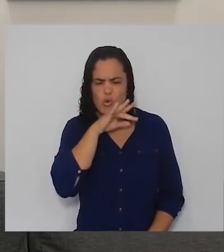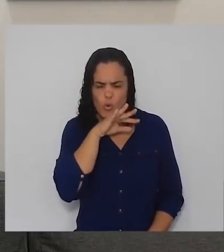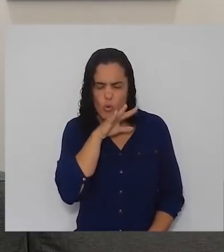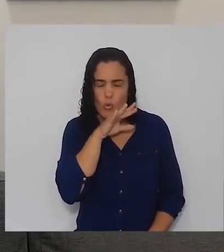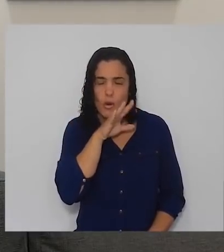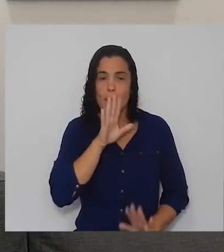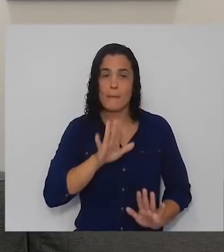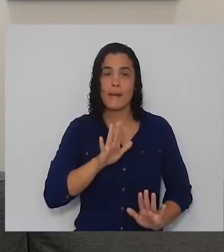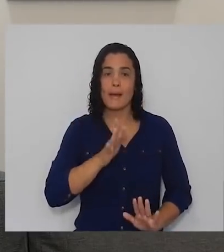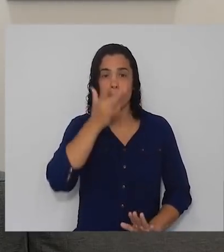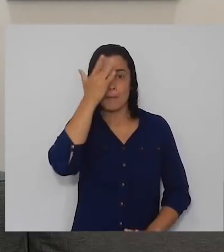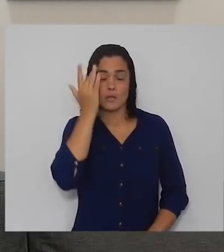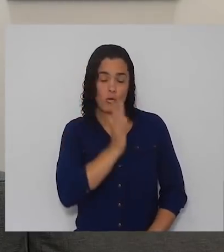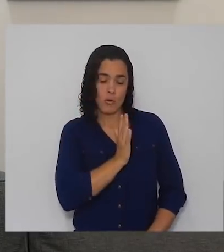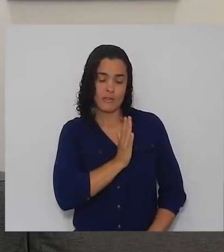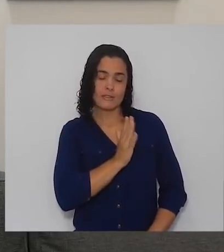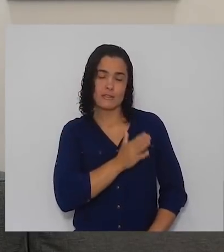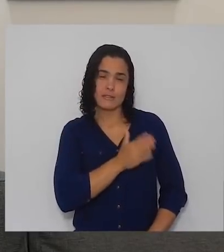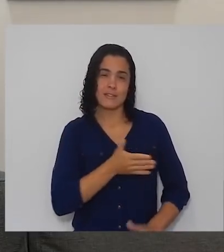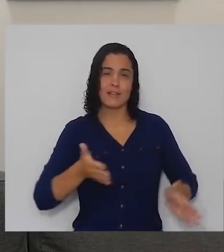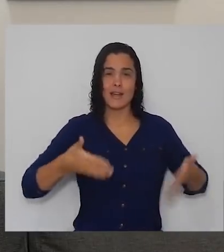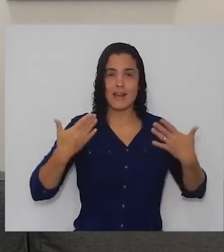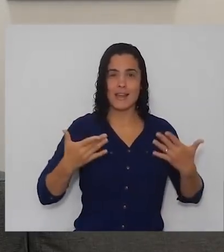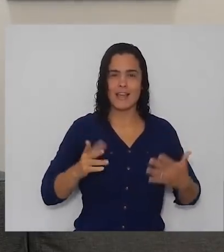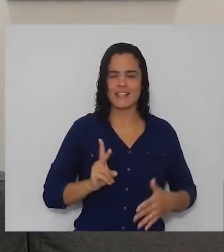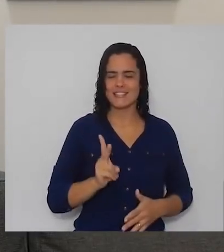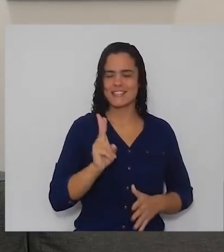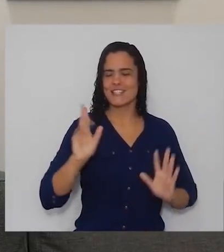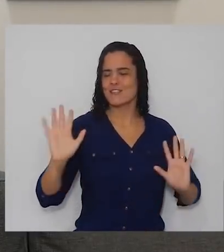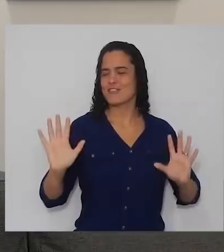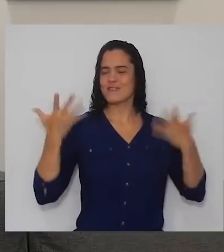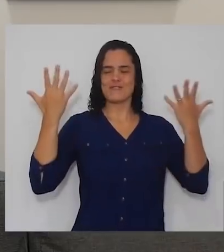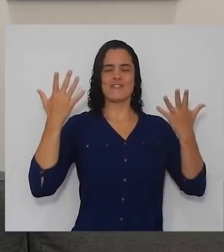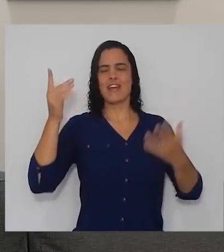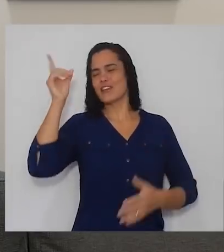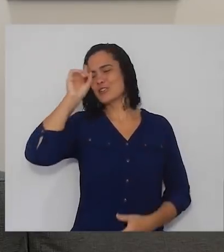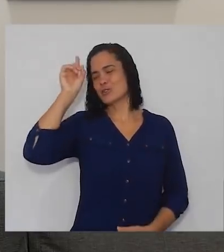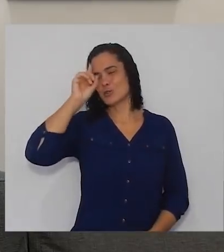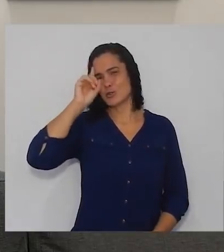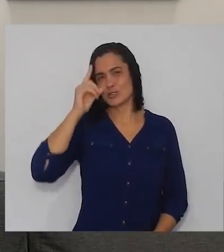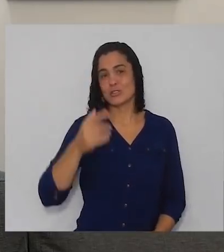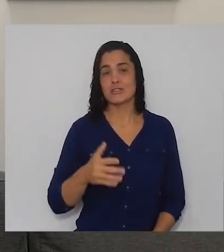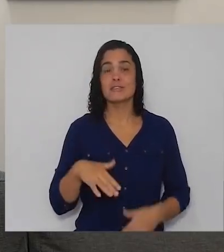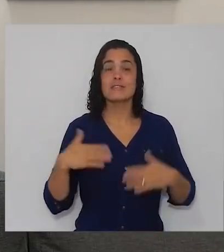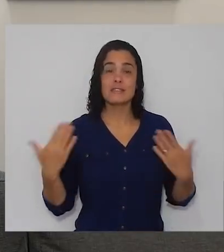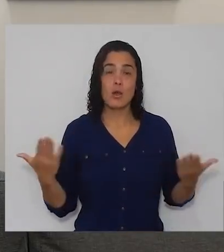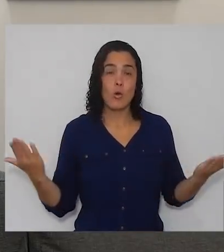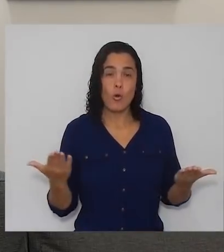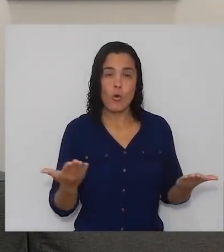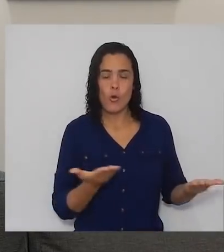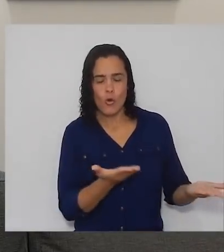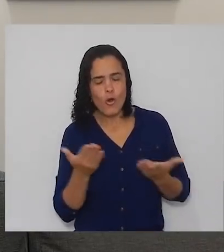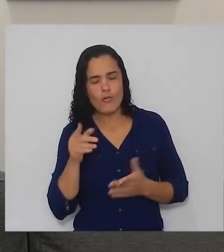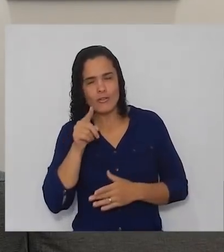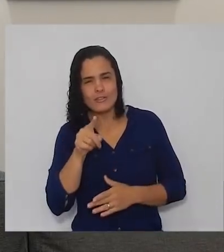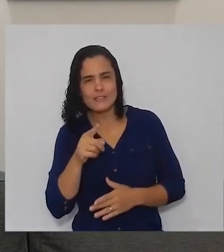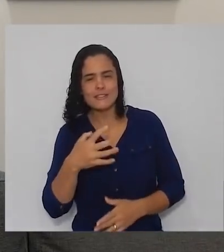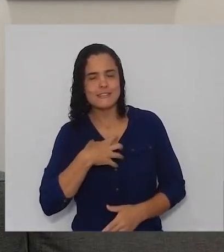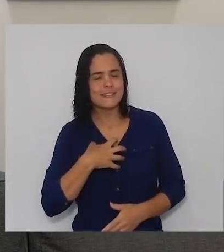festa contínua. Sim, eu quero começar o culto deste domingo pela manhã trazendo a você um